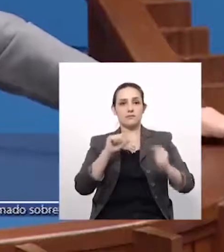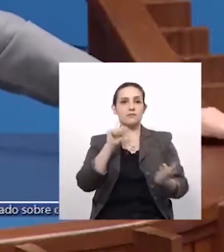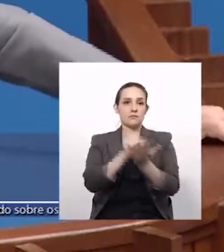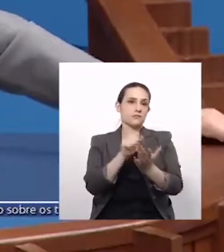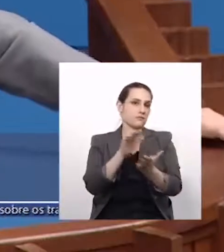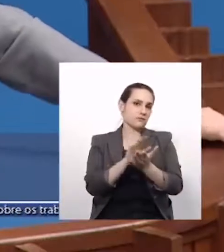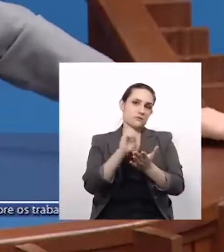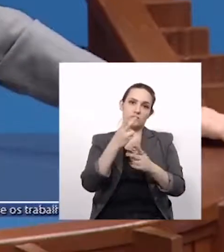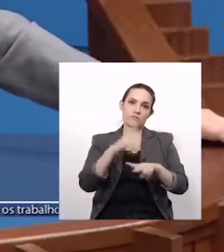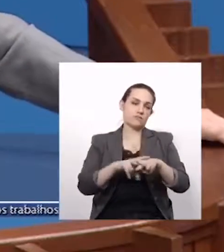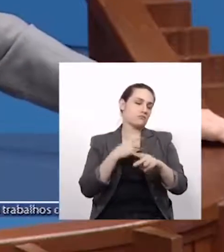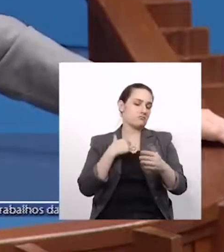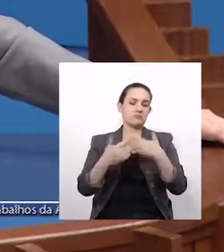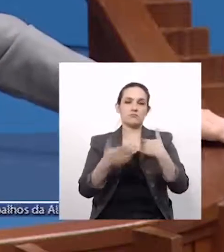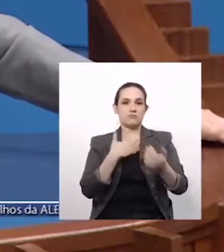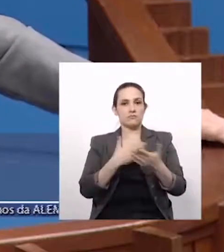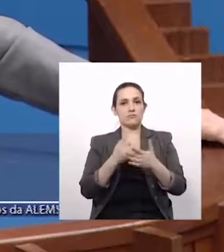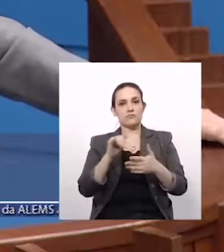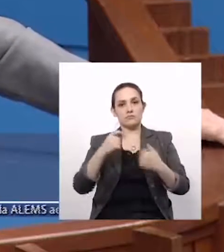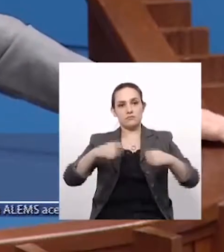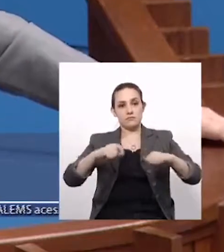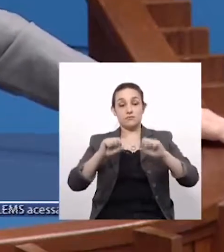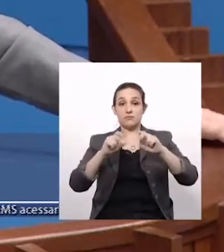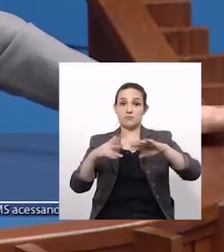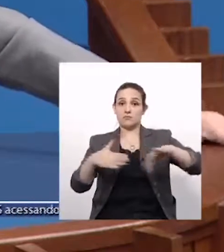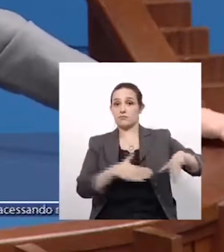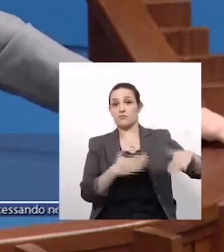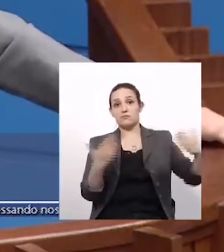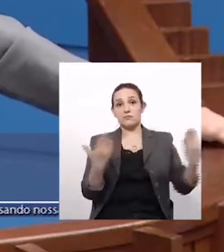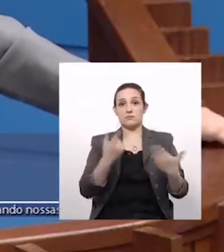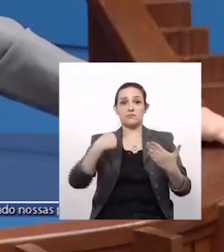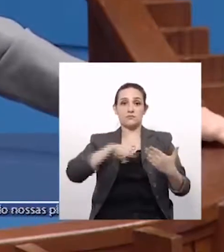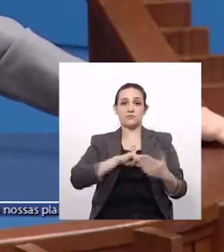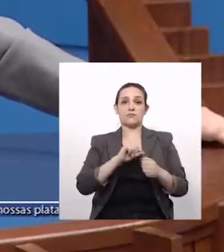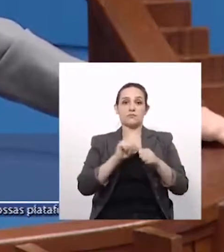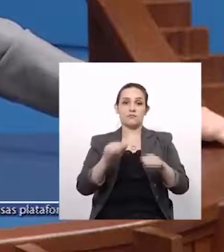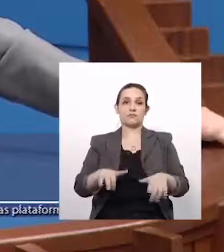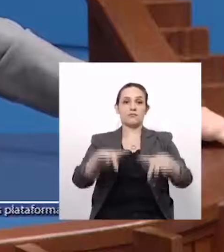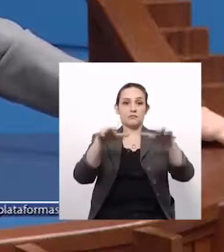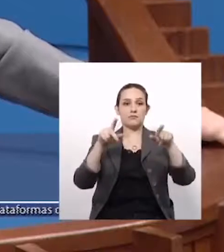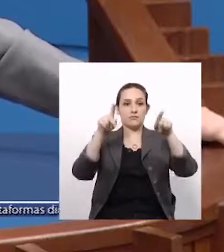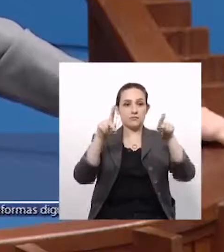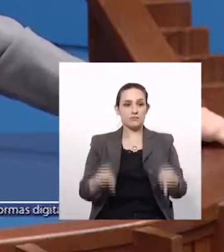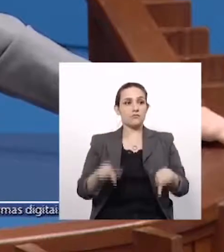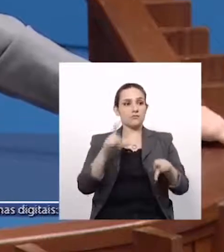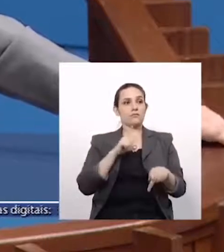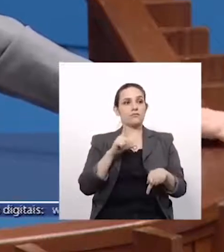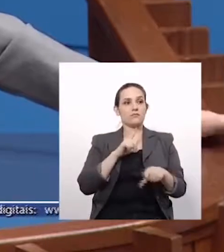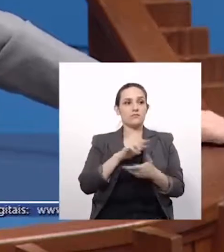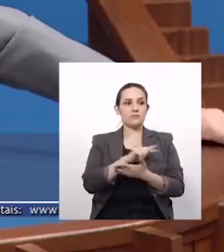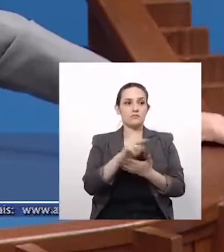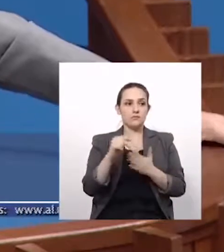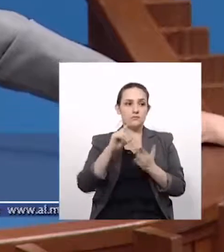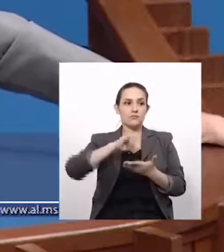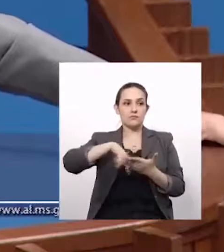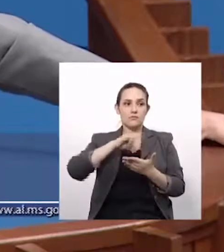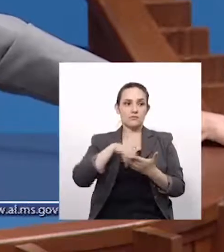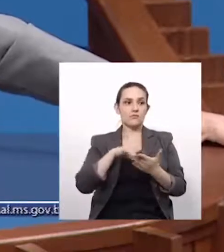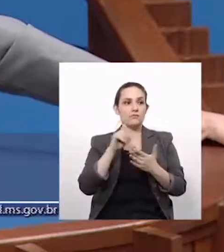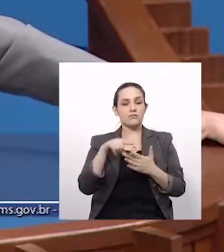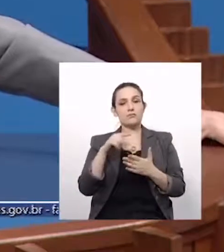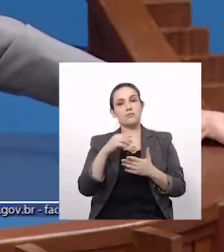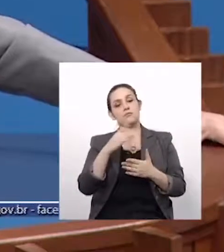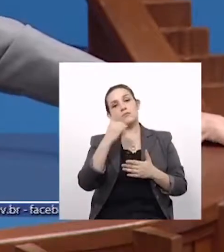Nós realizamos uma audiência pública, nós temos vários documentos que foram colacionados. O deputado